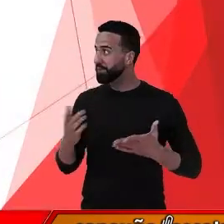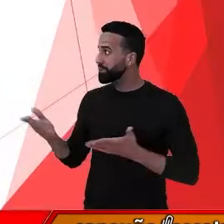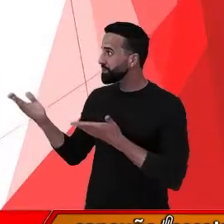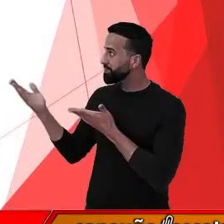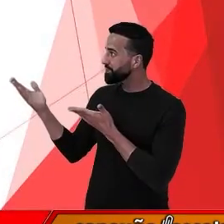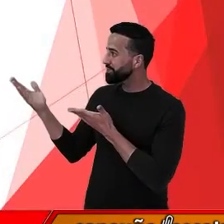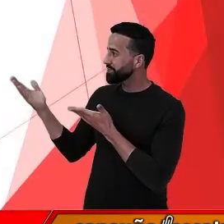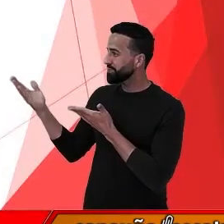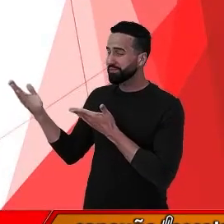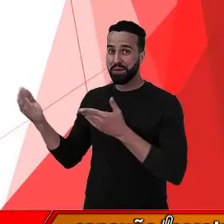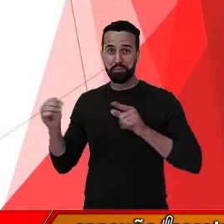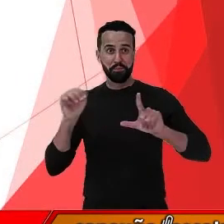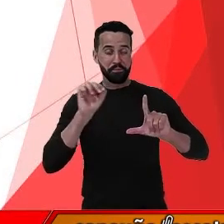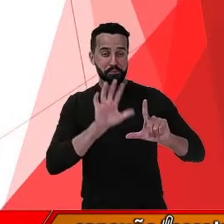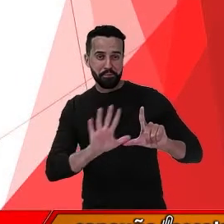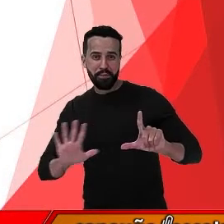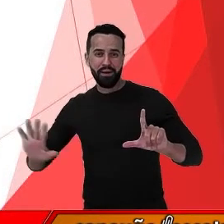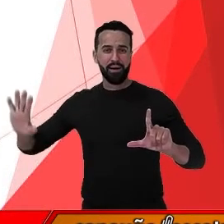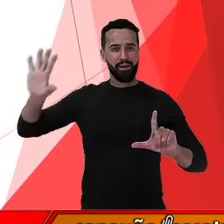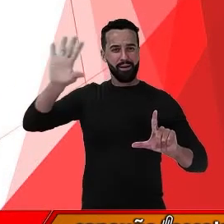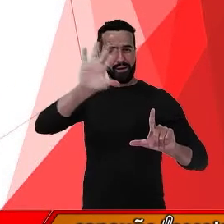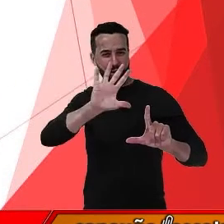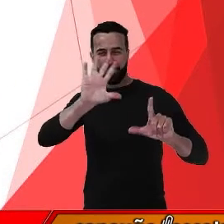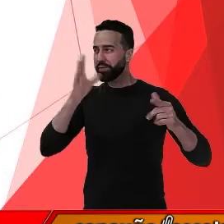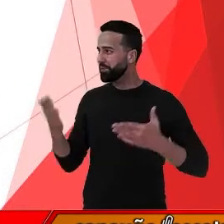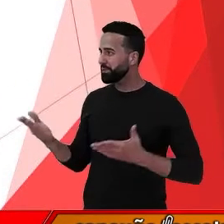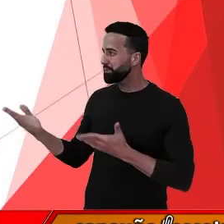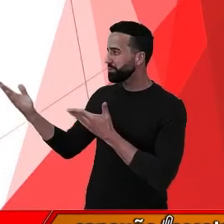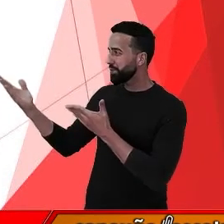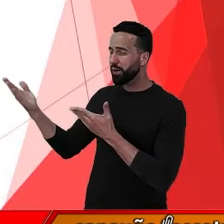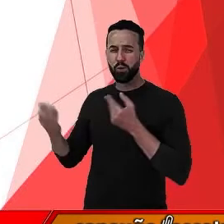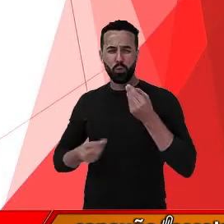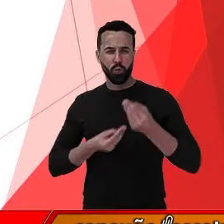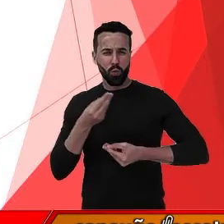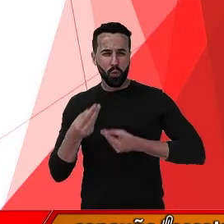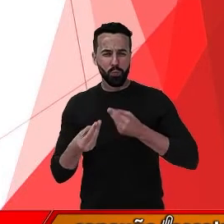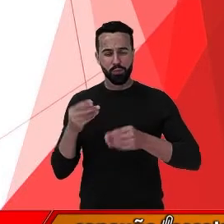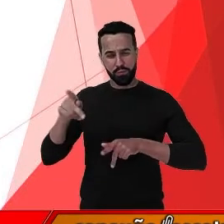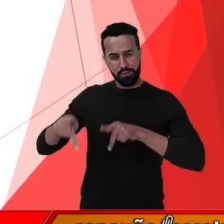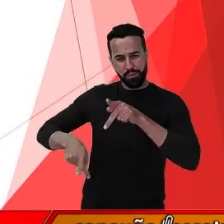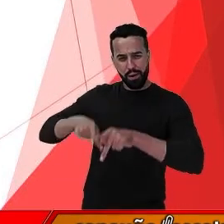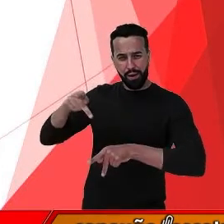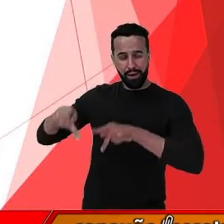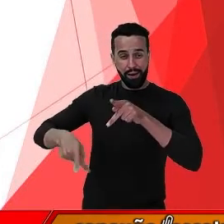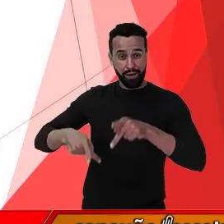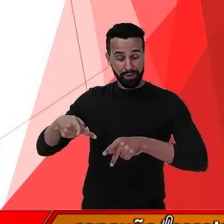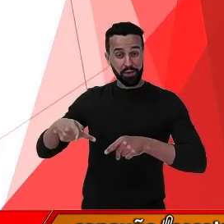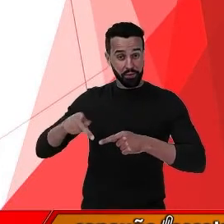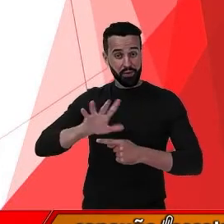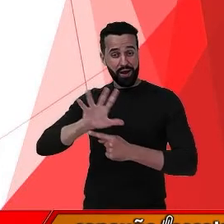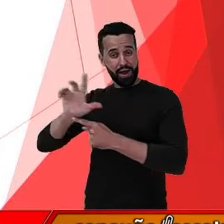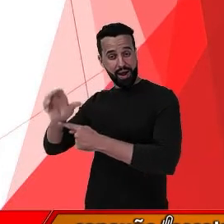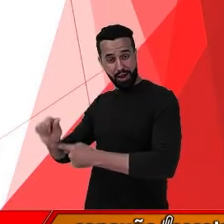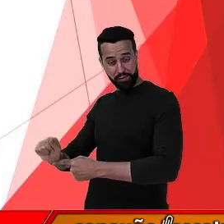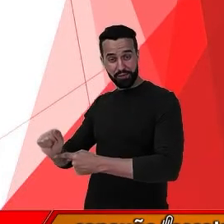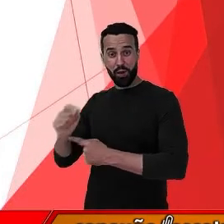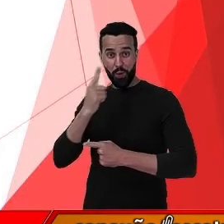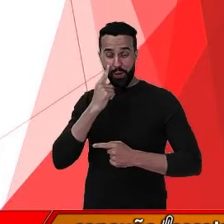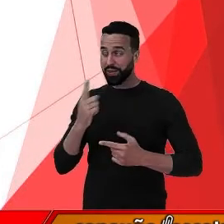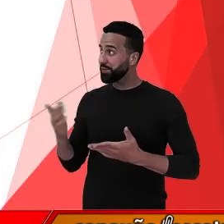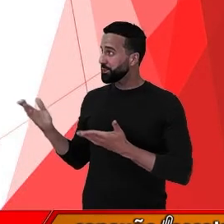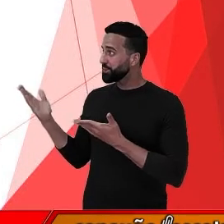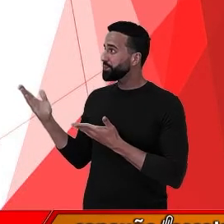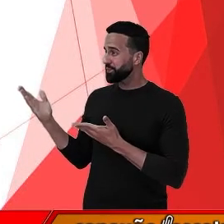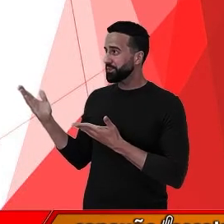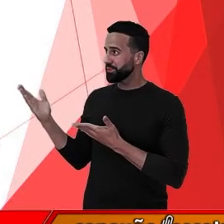vocês o mapa que traz a distribuição da população africana pelo continente. É um